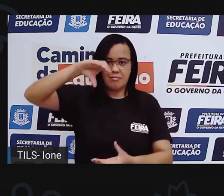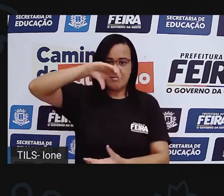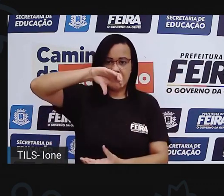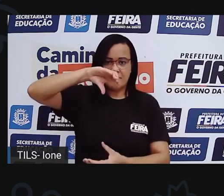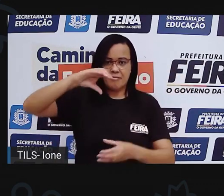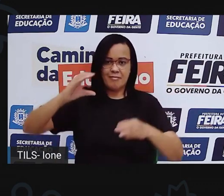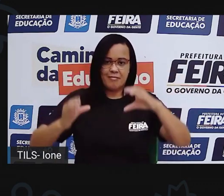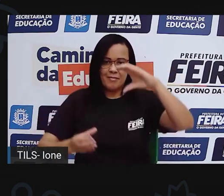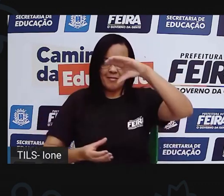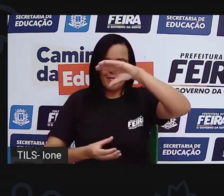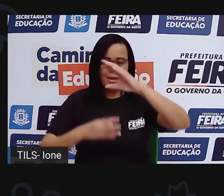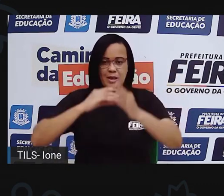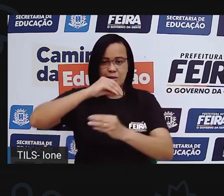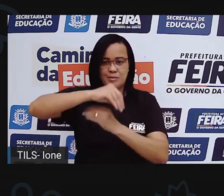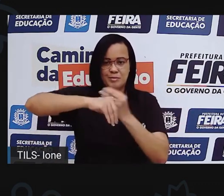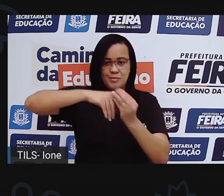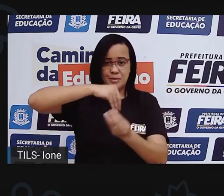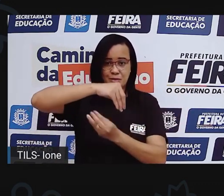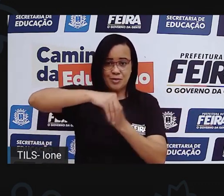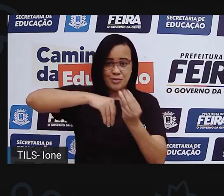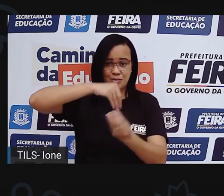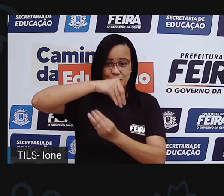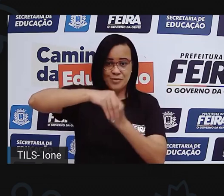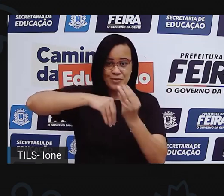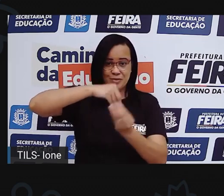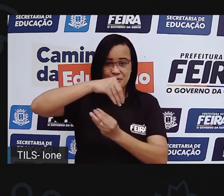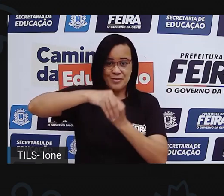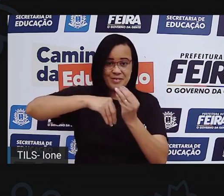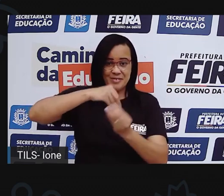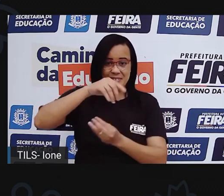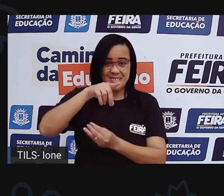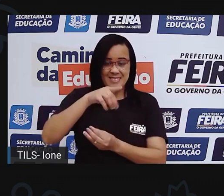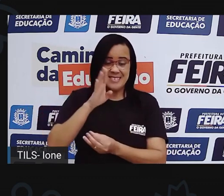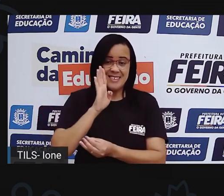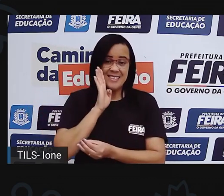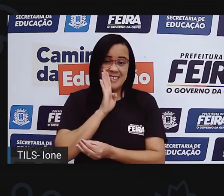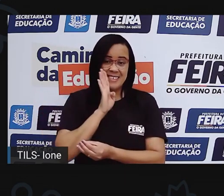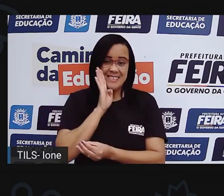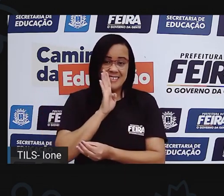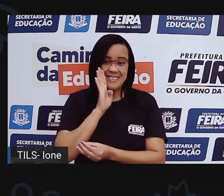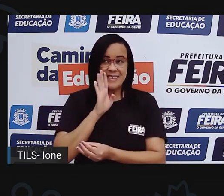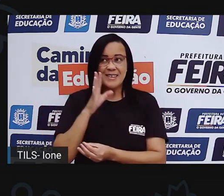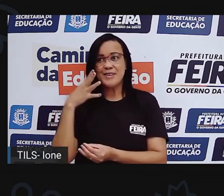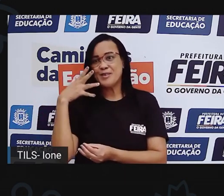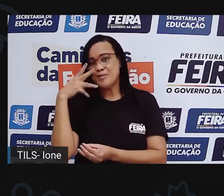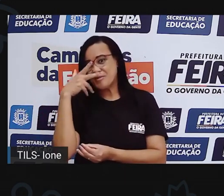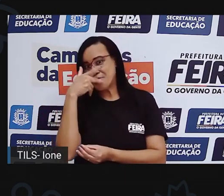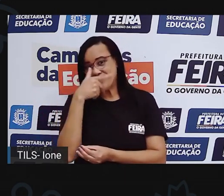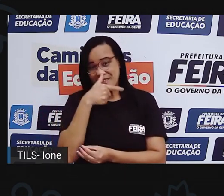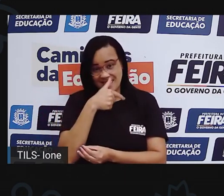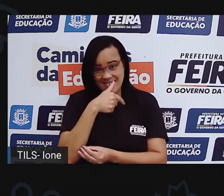as lantejoulas. Vou virar. Ó. Como fica bonito, né?